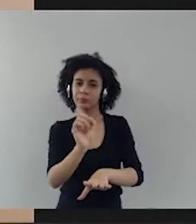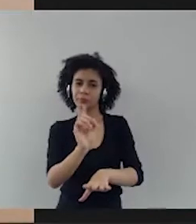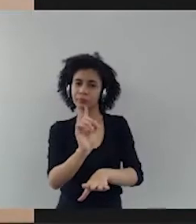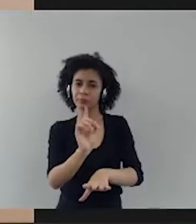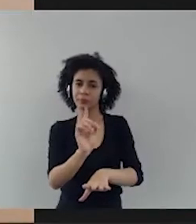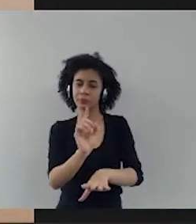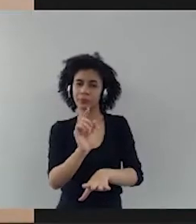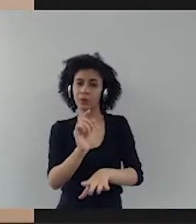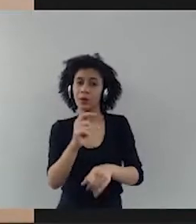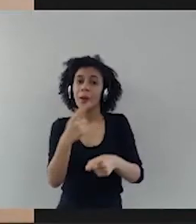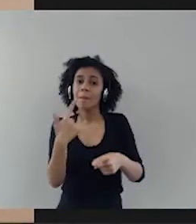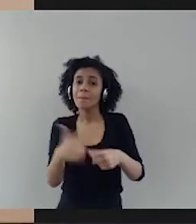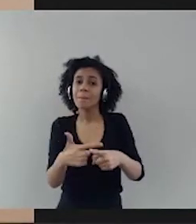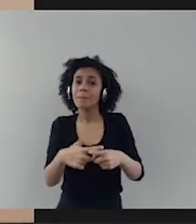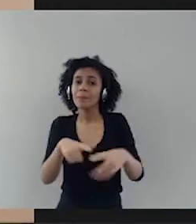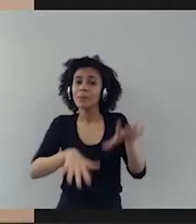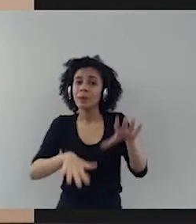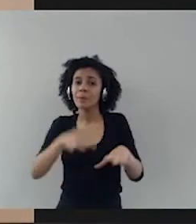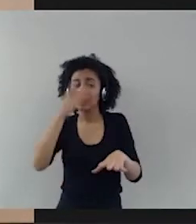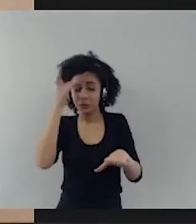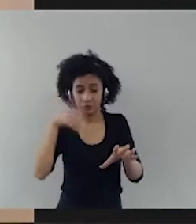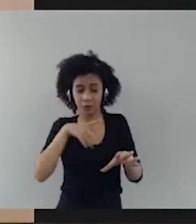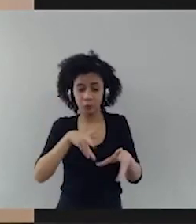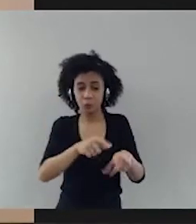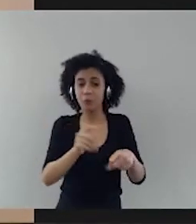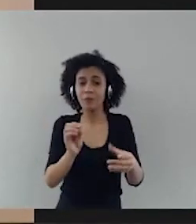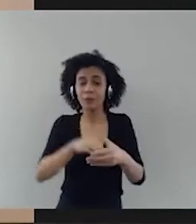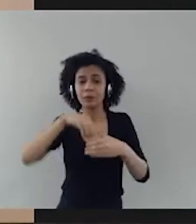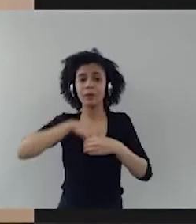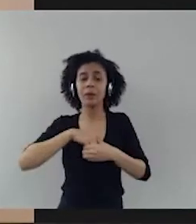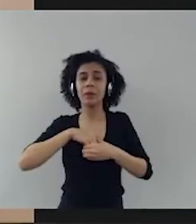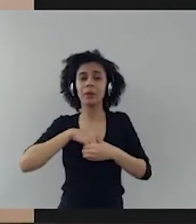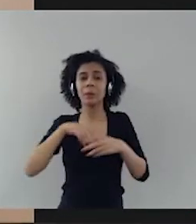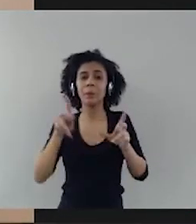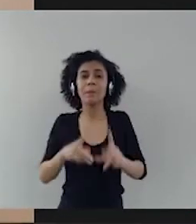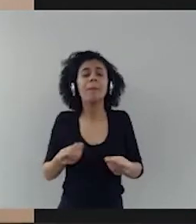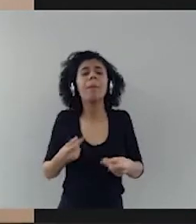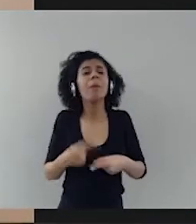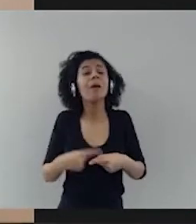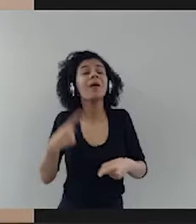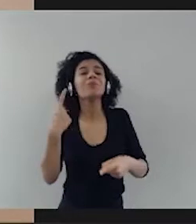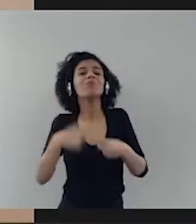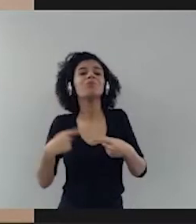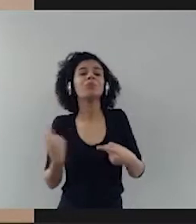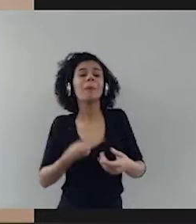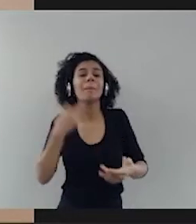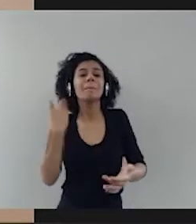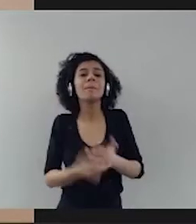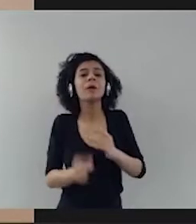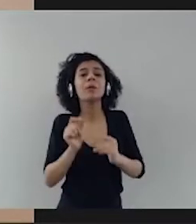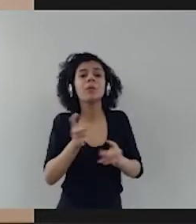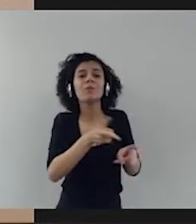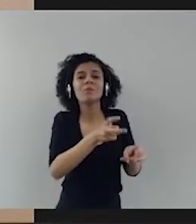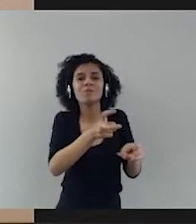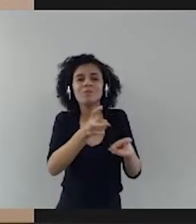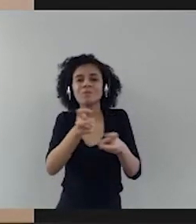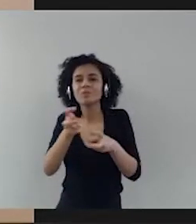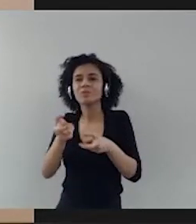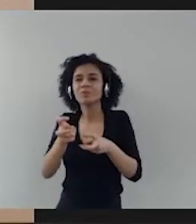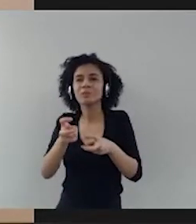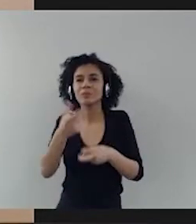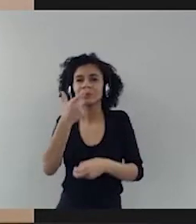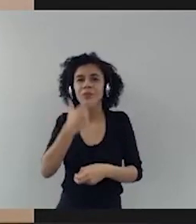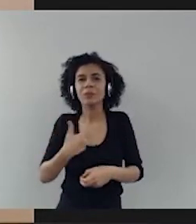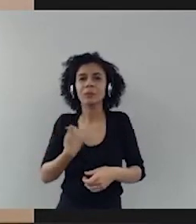não está fazendo com que as pessoas estejam equilibradas. E por que isso? Porque nós perdemos a percepção que nós somos